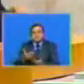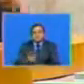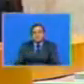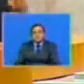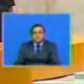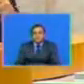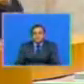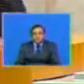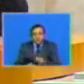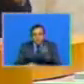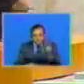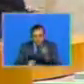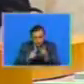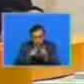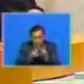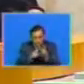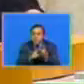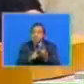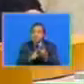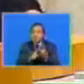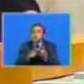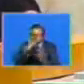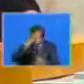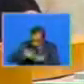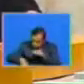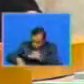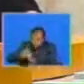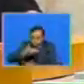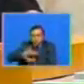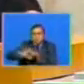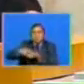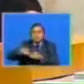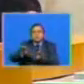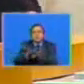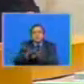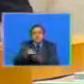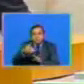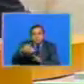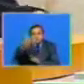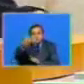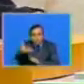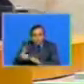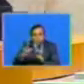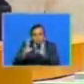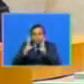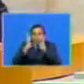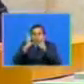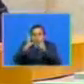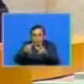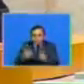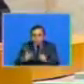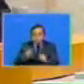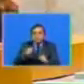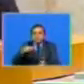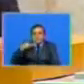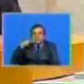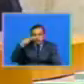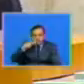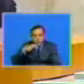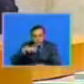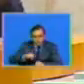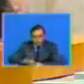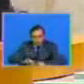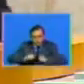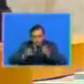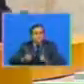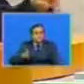Segundo, construindo uma relação humana com os outros, todos vereadores, num